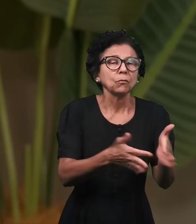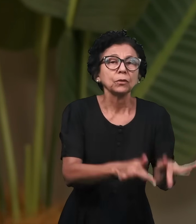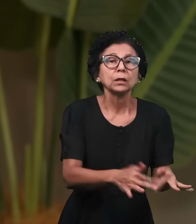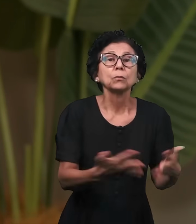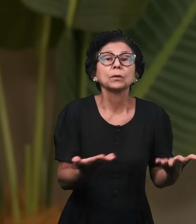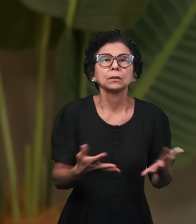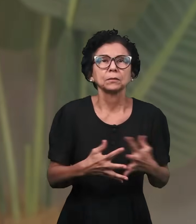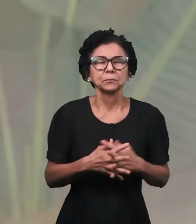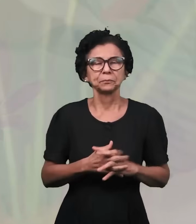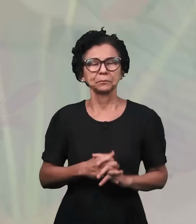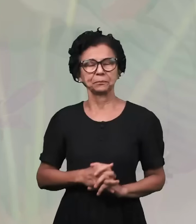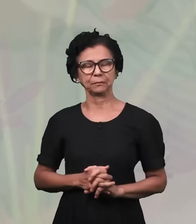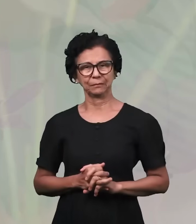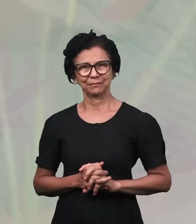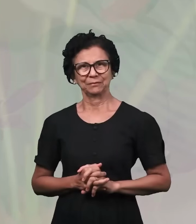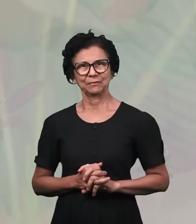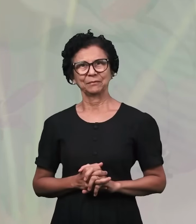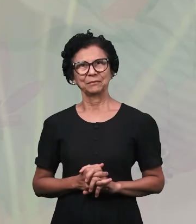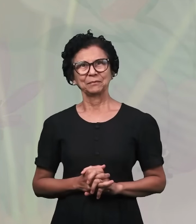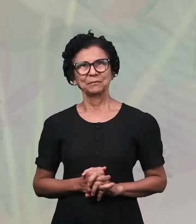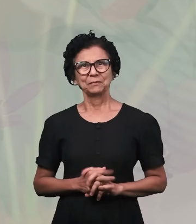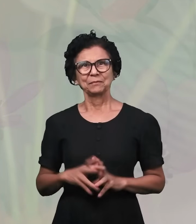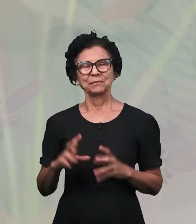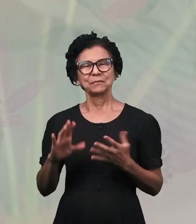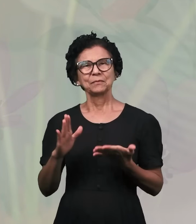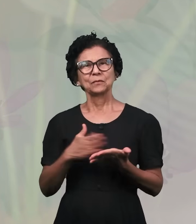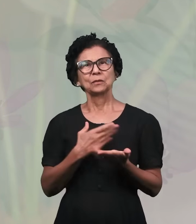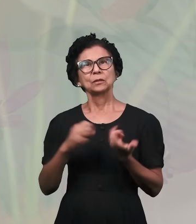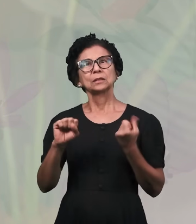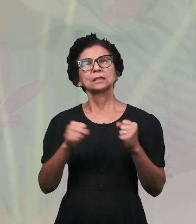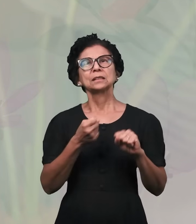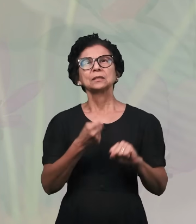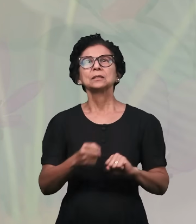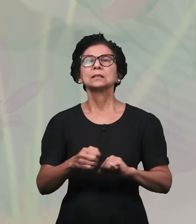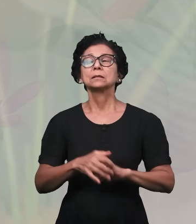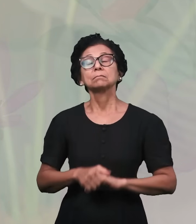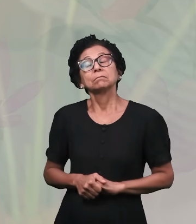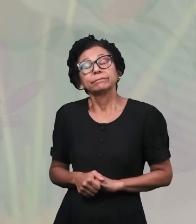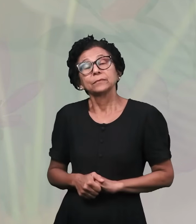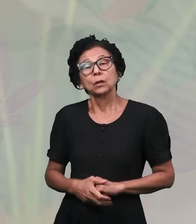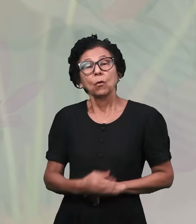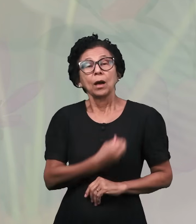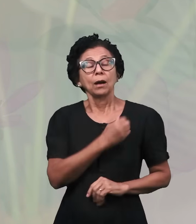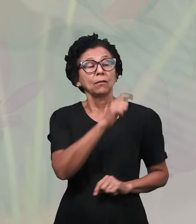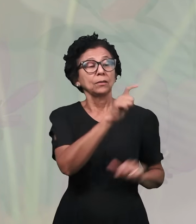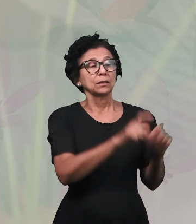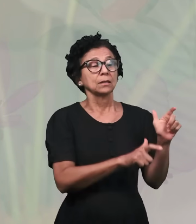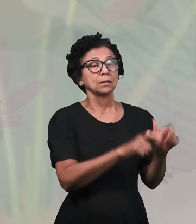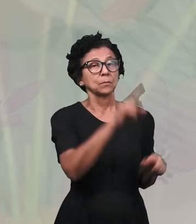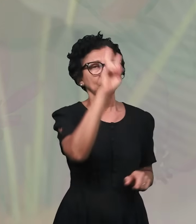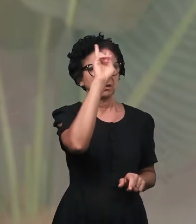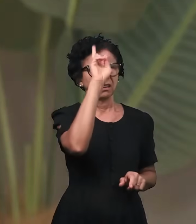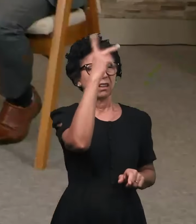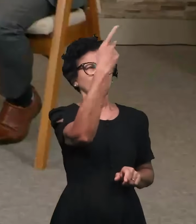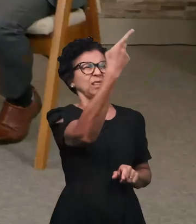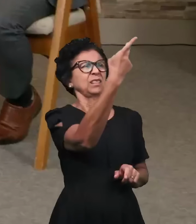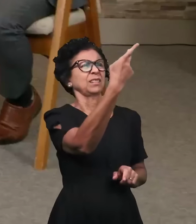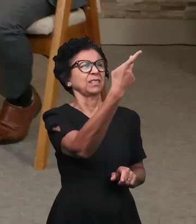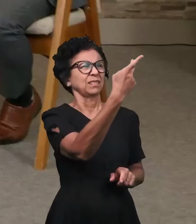que nós lemos, diz que o caminho do ímpio é como o moinho que o vento espalha. Quer